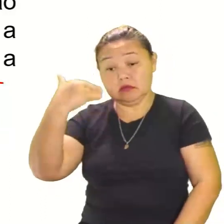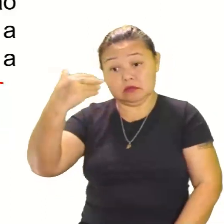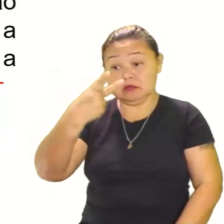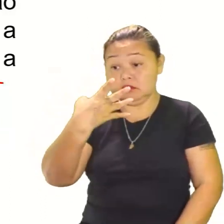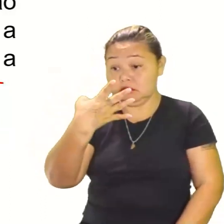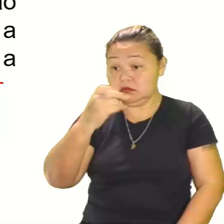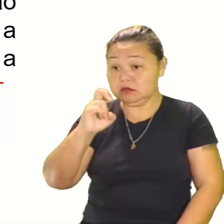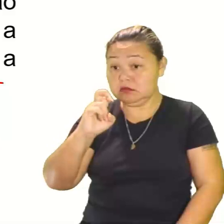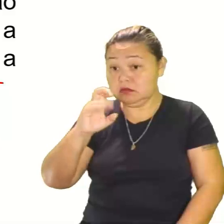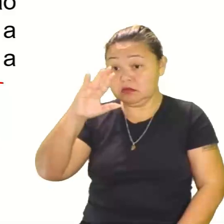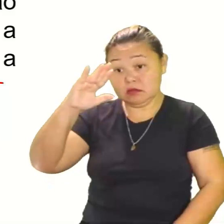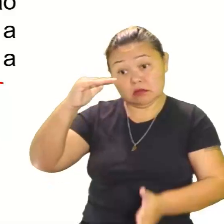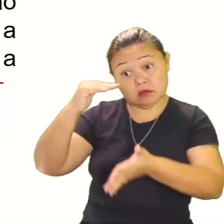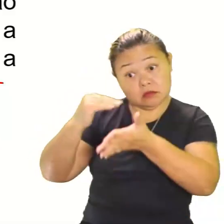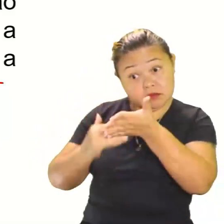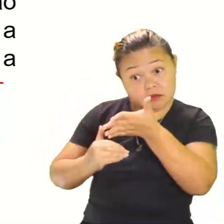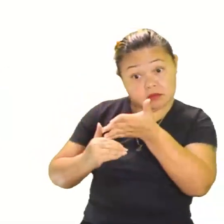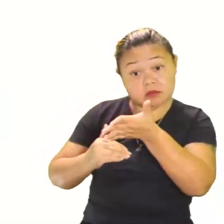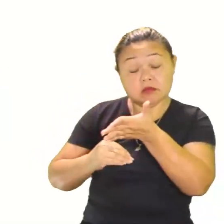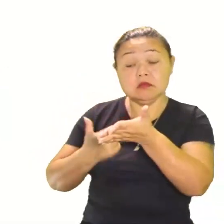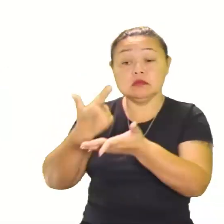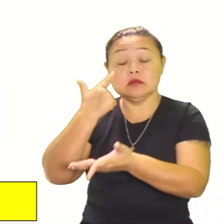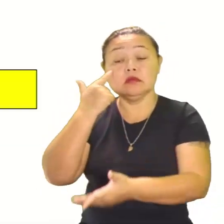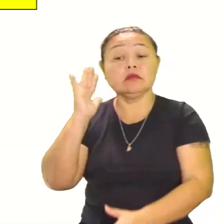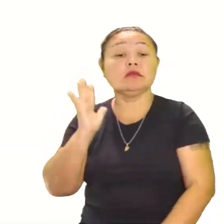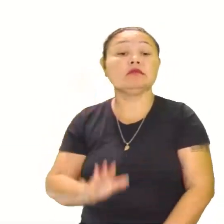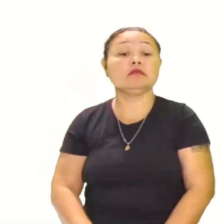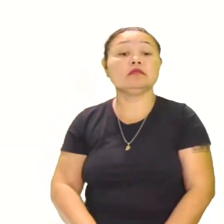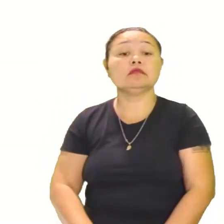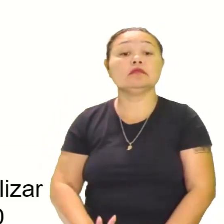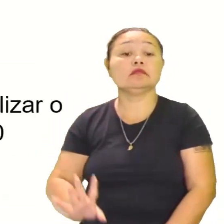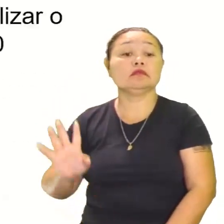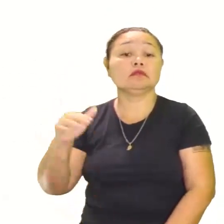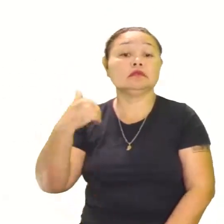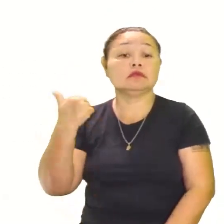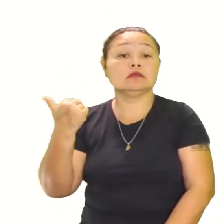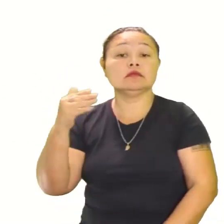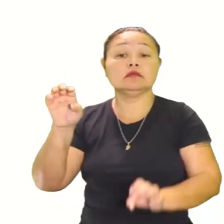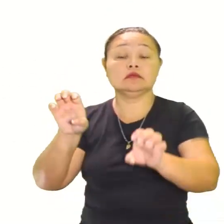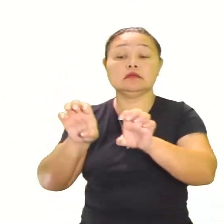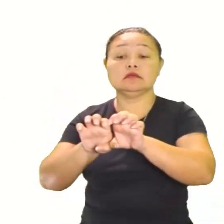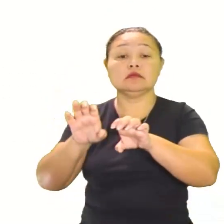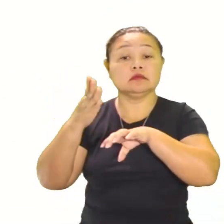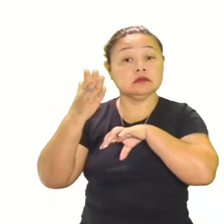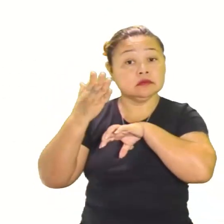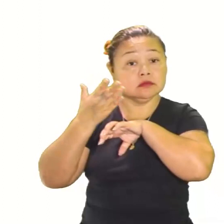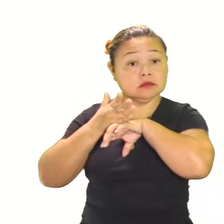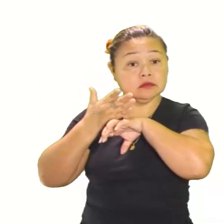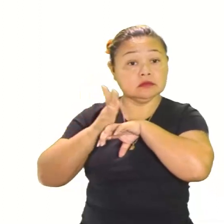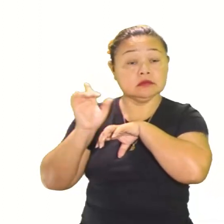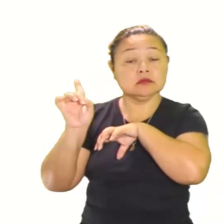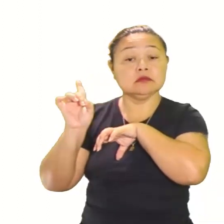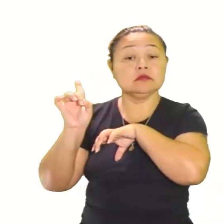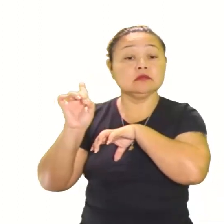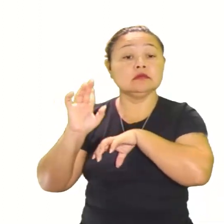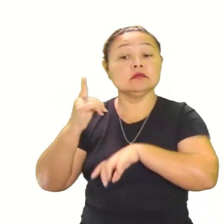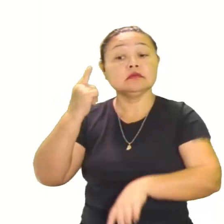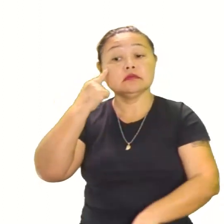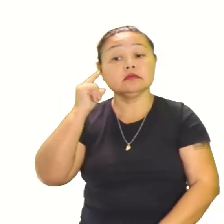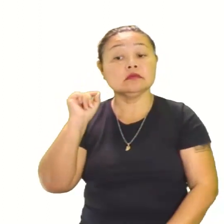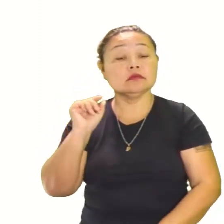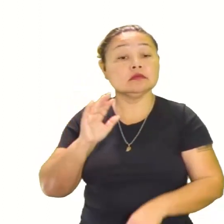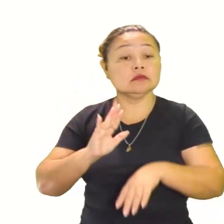para menos? Vamos interpretar essa situação? Vamos lá, ver? vamos entender. Olha lá. Na equação modular que nós temos ali, ó, nós temos que